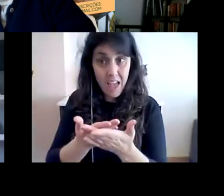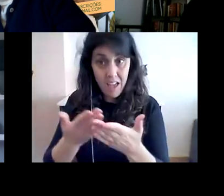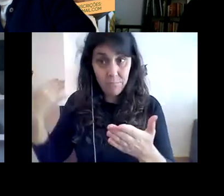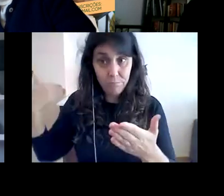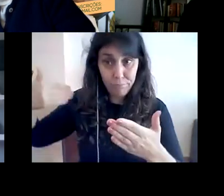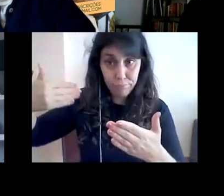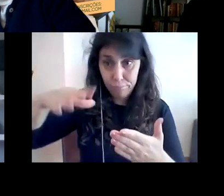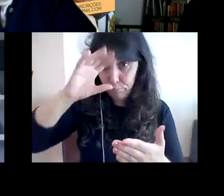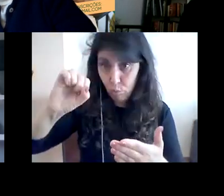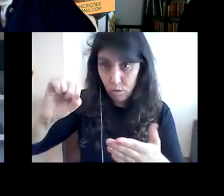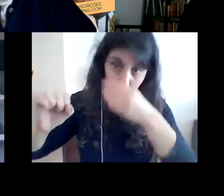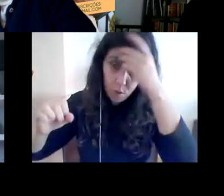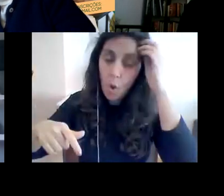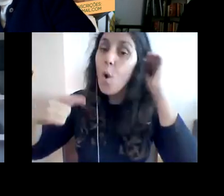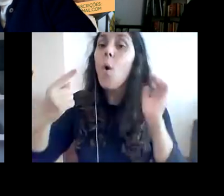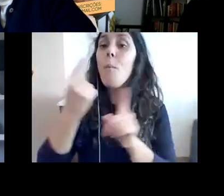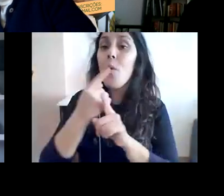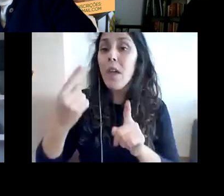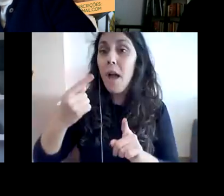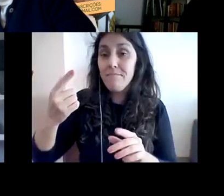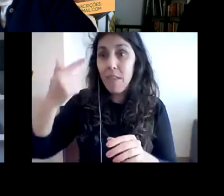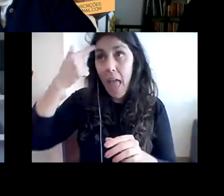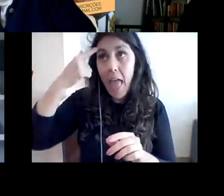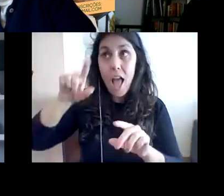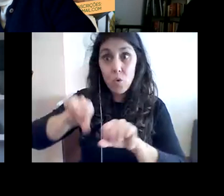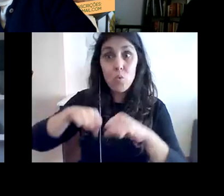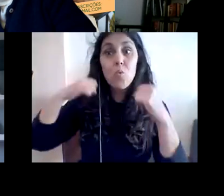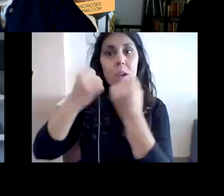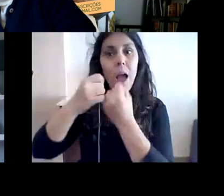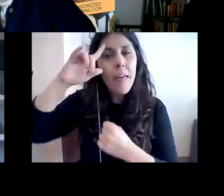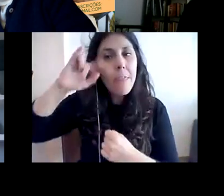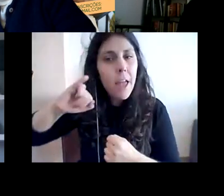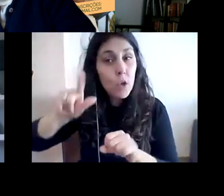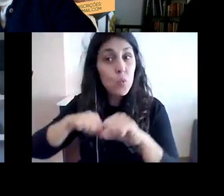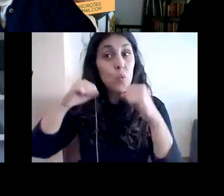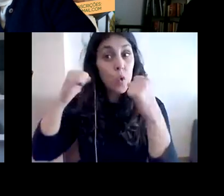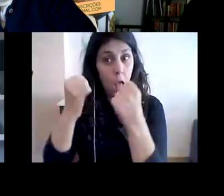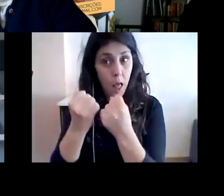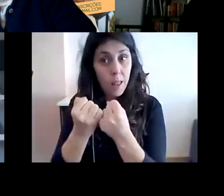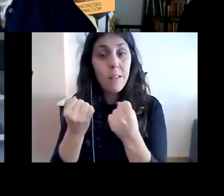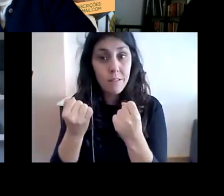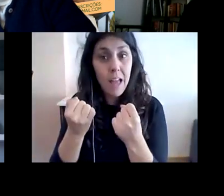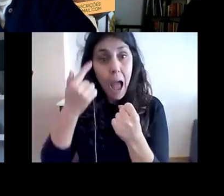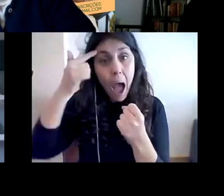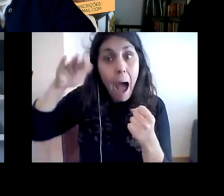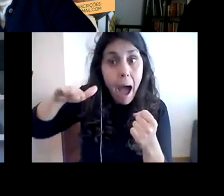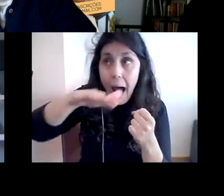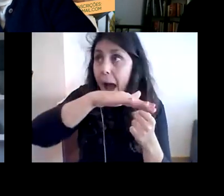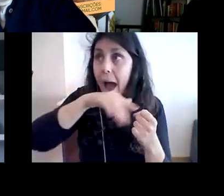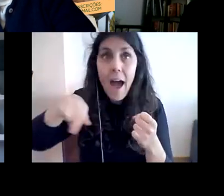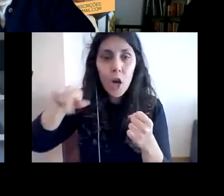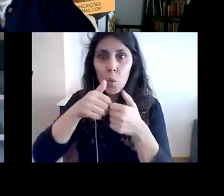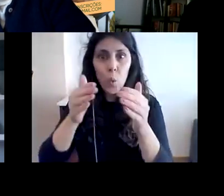Porque boa parte deste enraizamento é social, o que não significa que, para além do debate, não possa